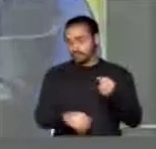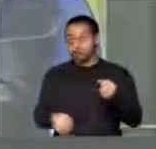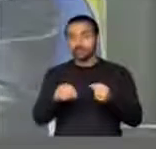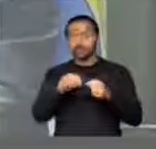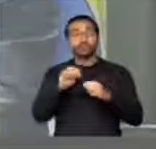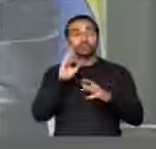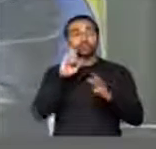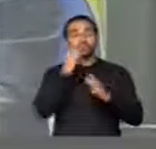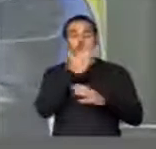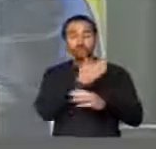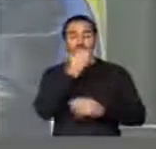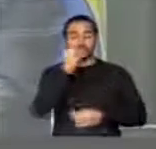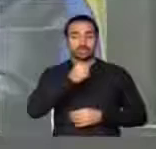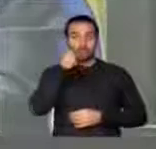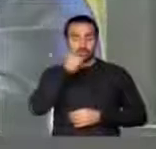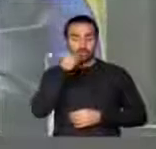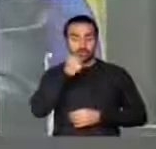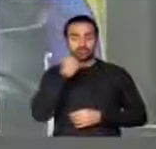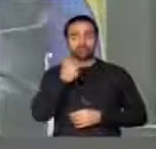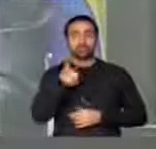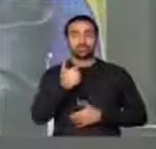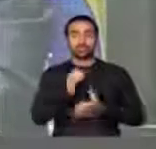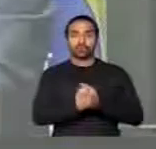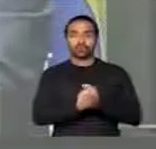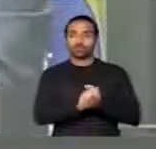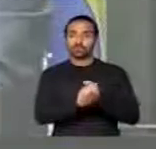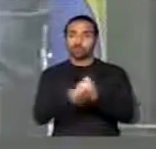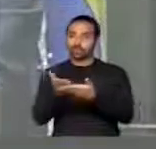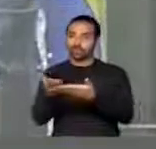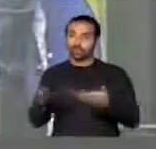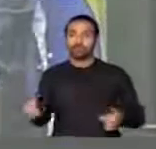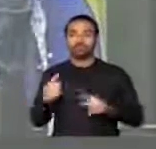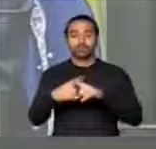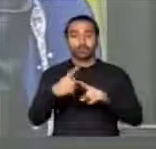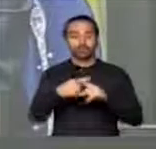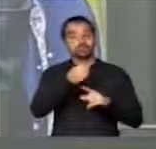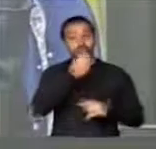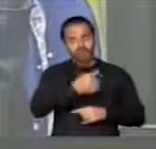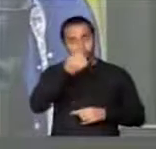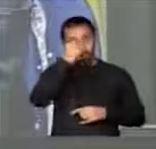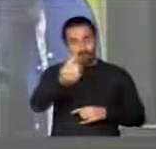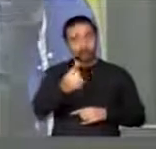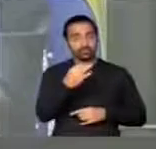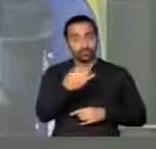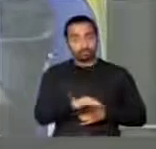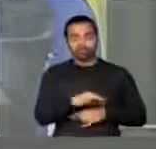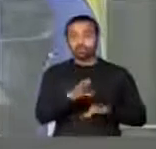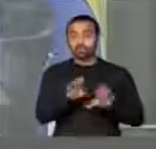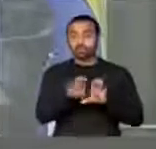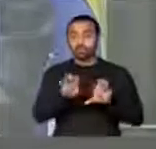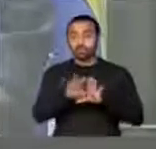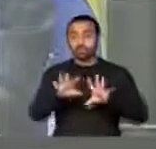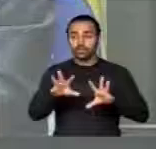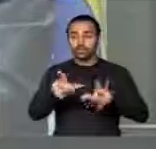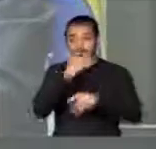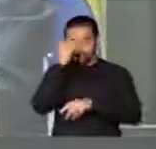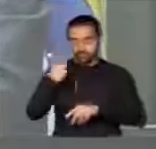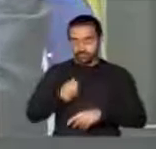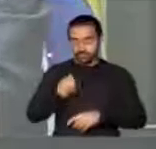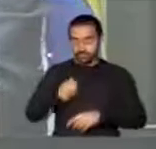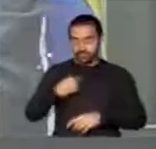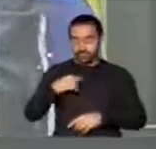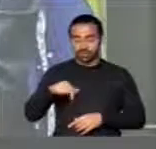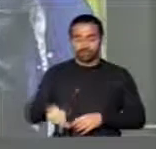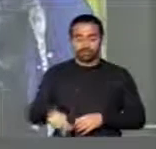senhor senador, o saúdo por essa iniciativa, como também a todos que aqui se fazem